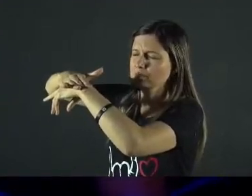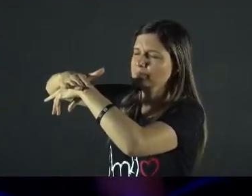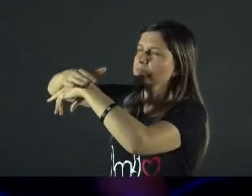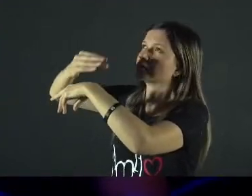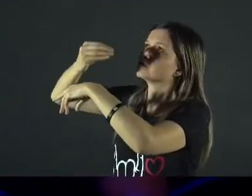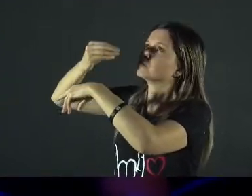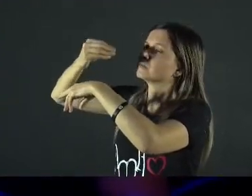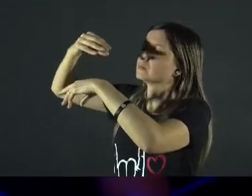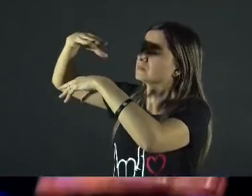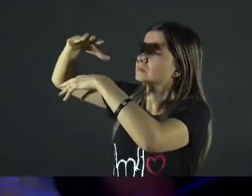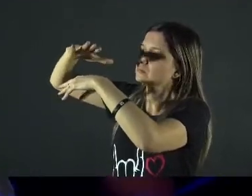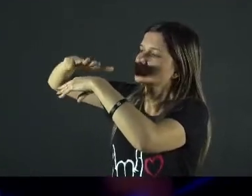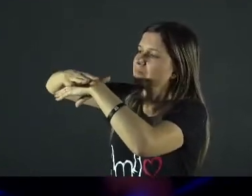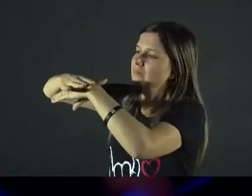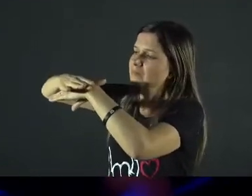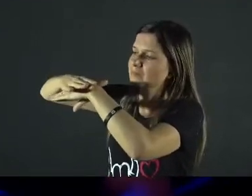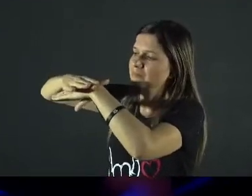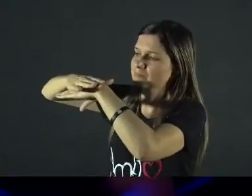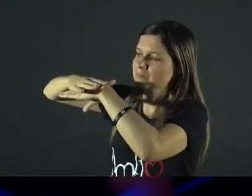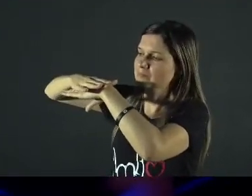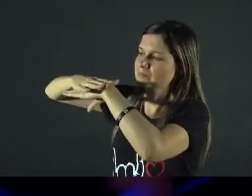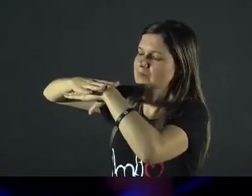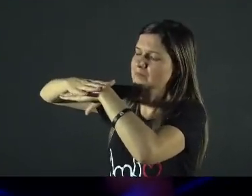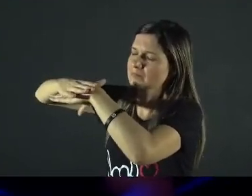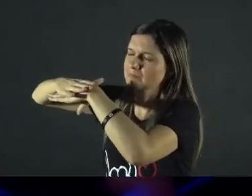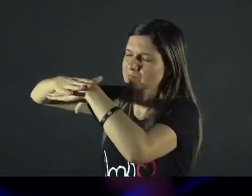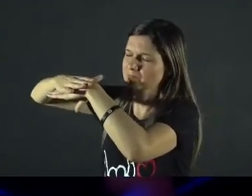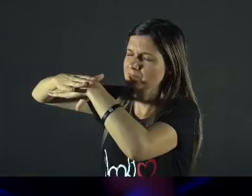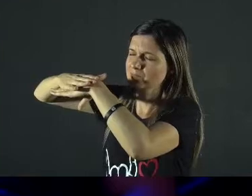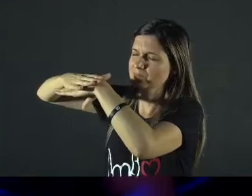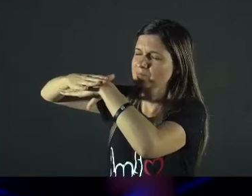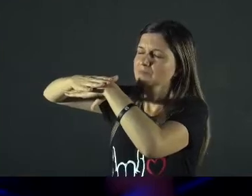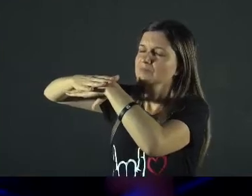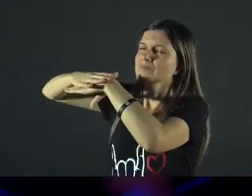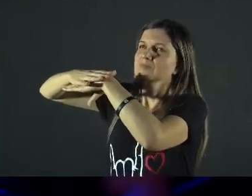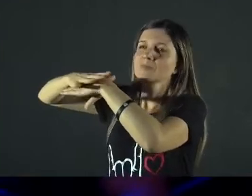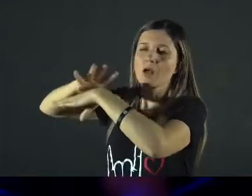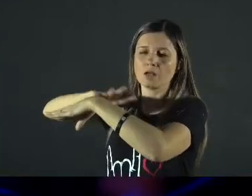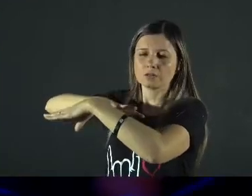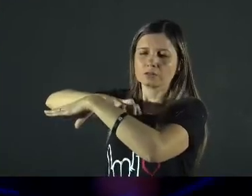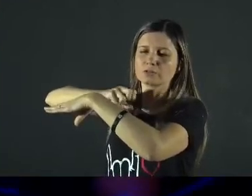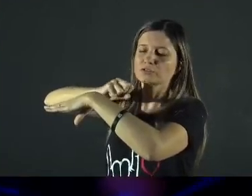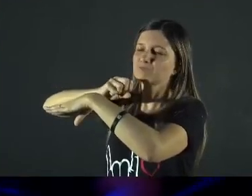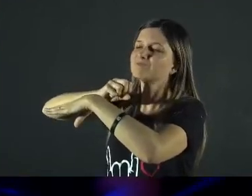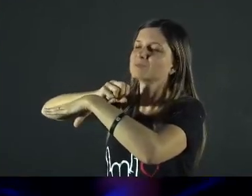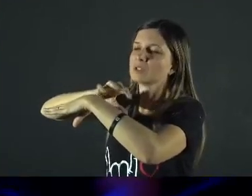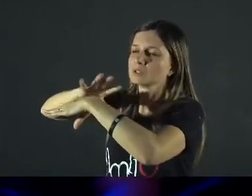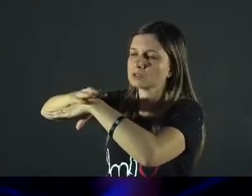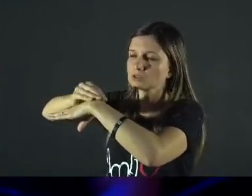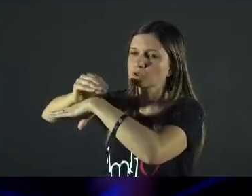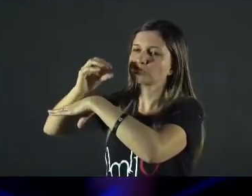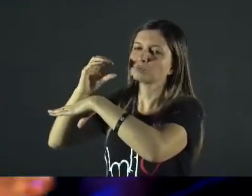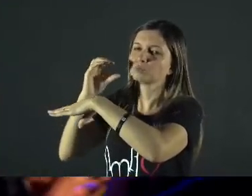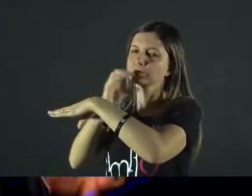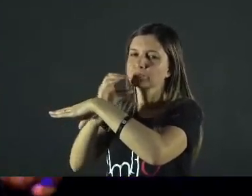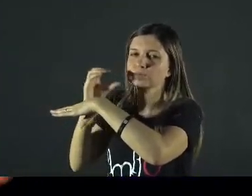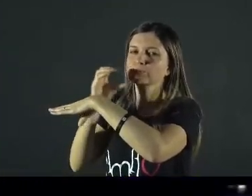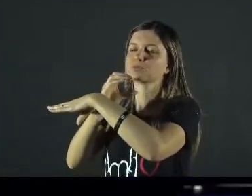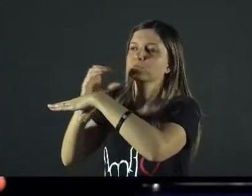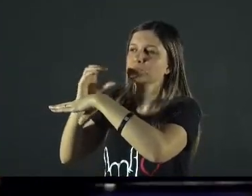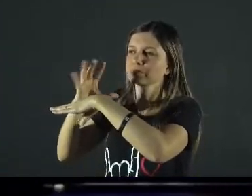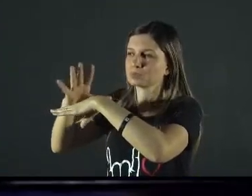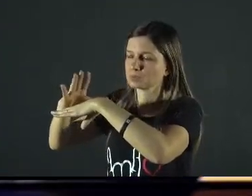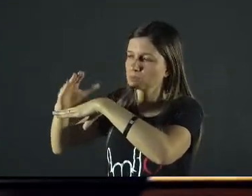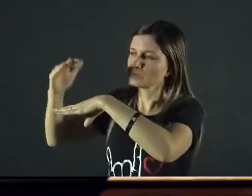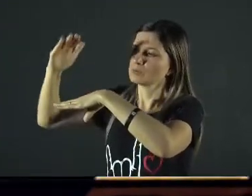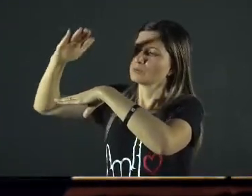com boca, mão com mão, pé com pé, e ele sentiu que o corpo do garoto aqueceu. Novamente ele fez